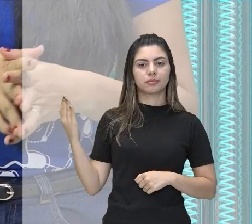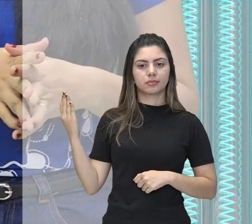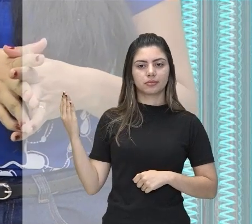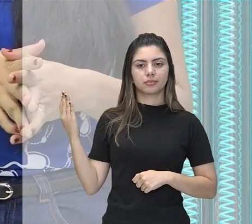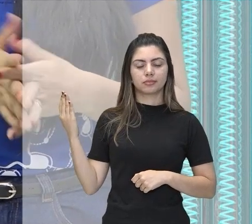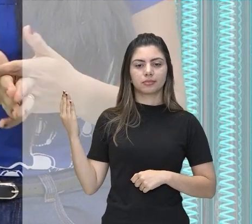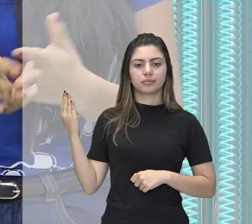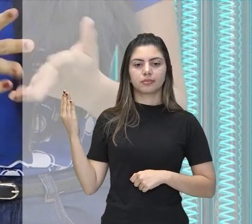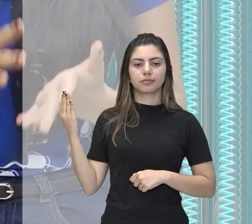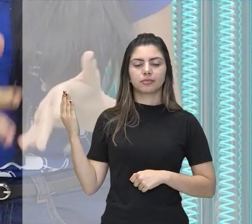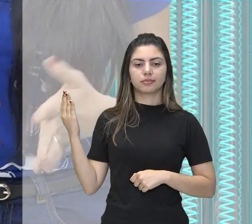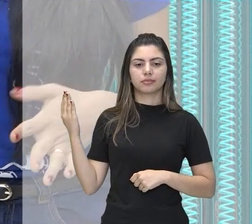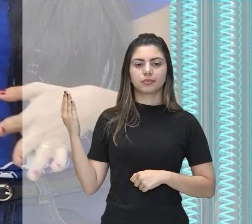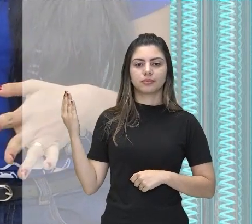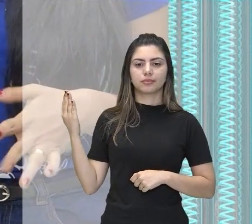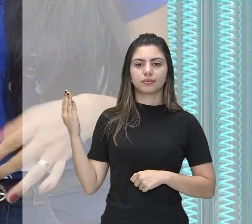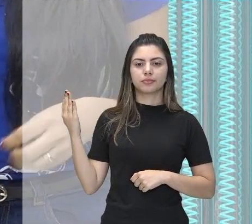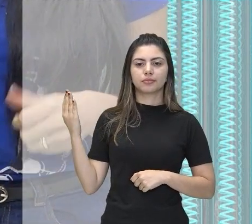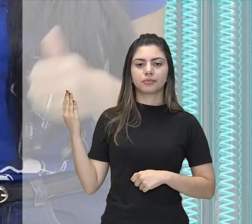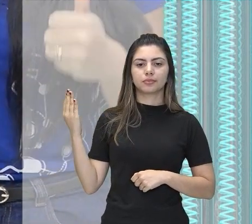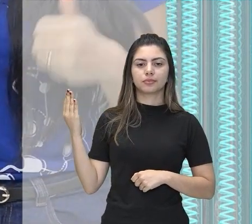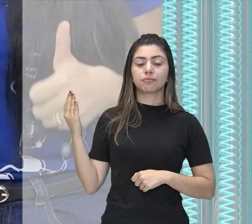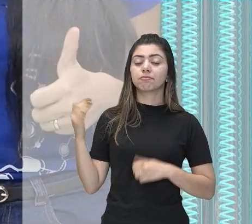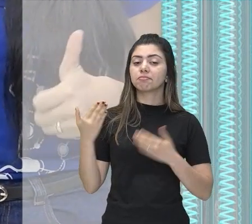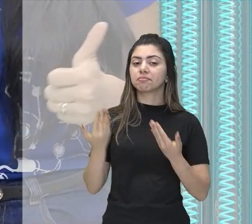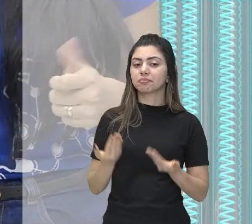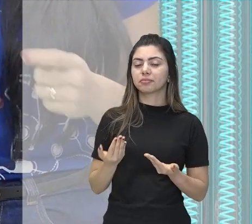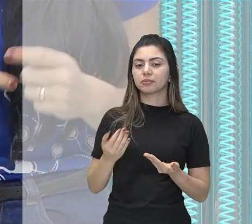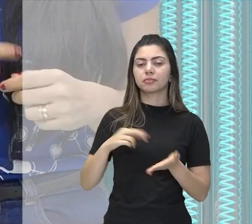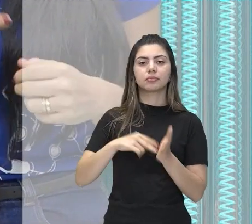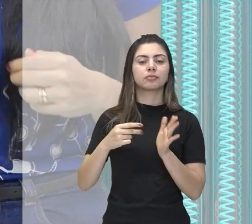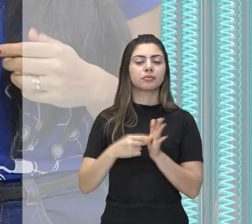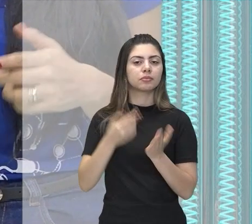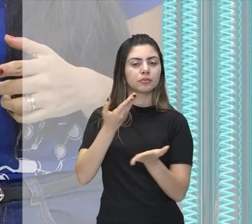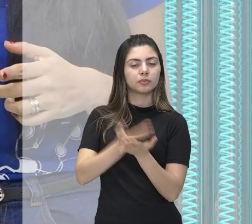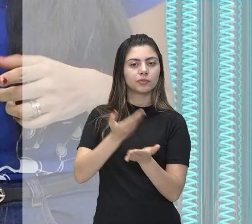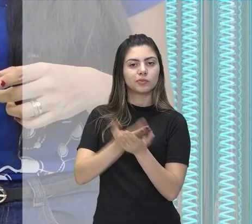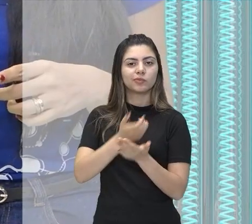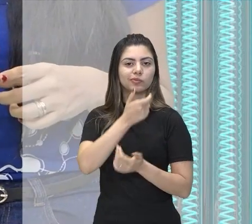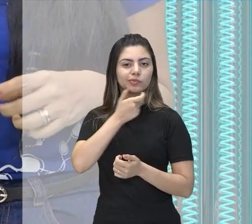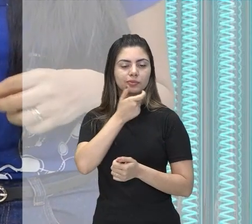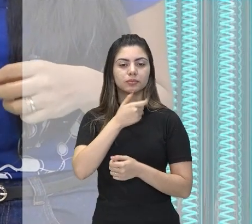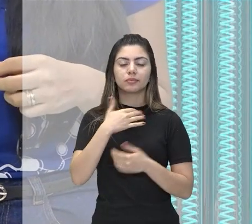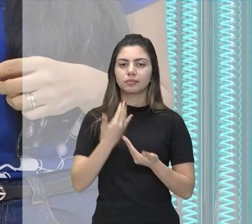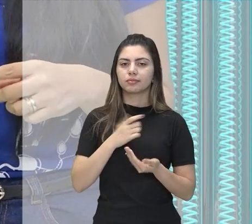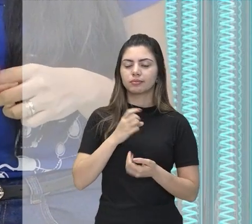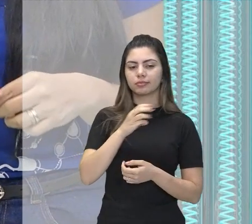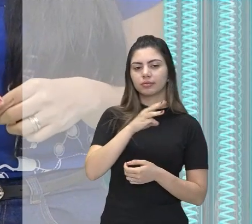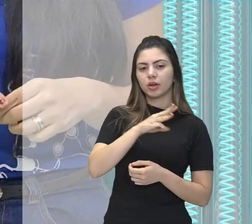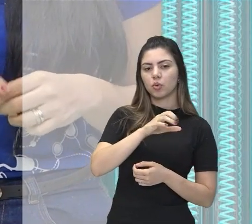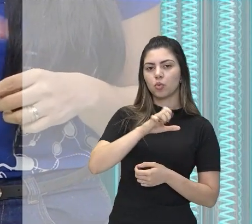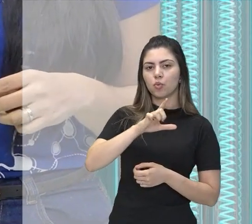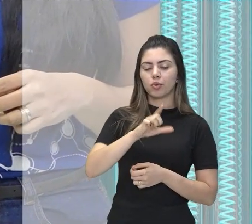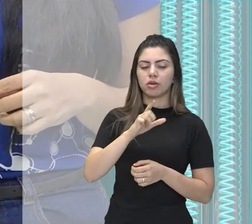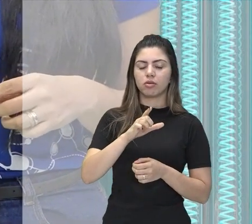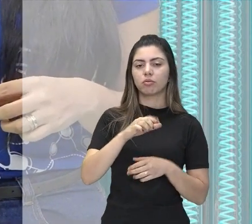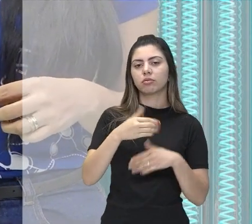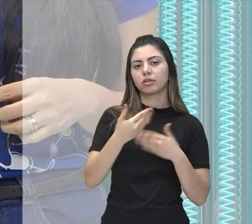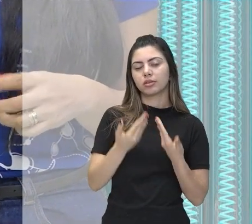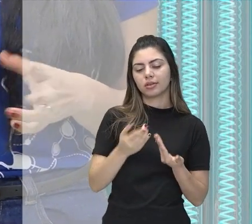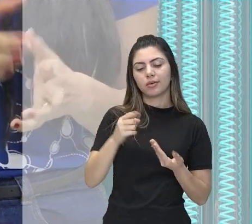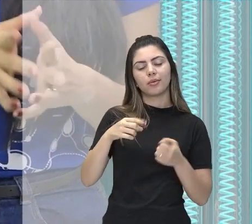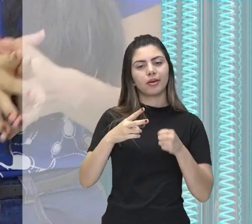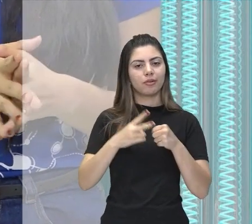study English. Study English, estudar inglês. Quando eu coloco o will antes dele, esse verbo já vai